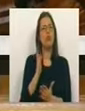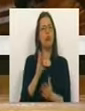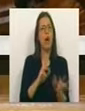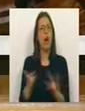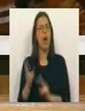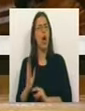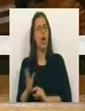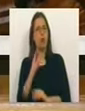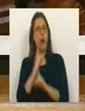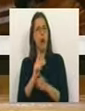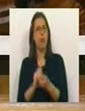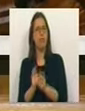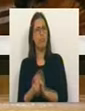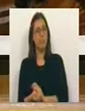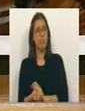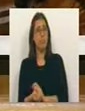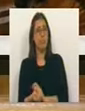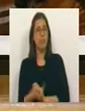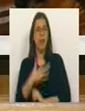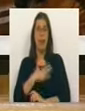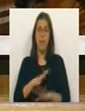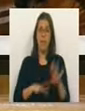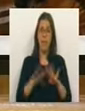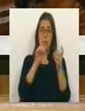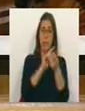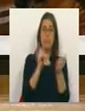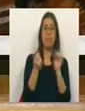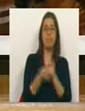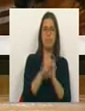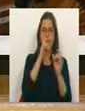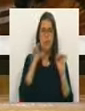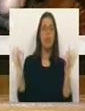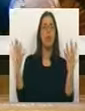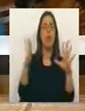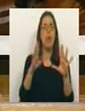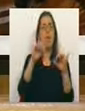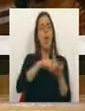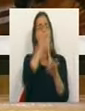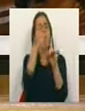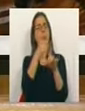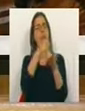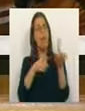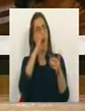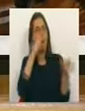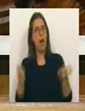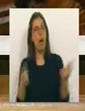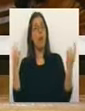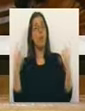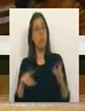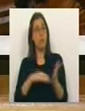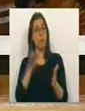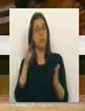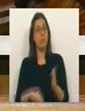propostas alternativas a essa reforma. É querer fazer uma reforma da floresta, mas num ano e meio de governação, apenas